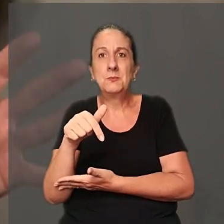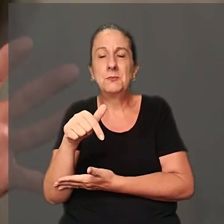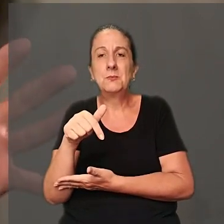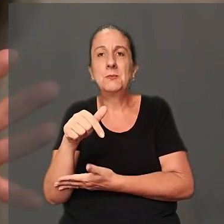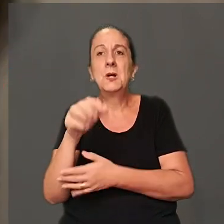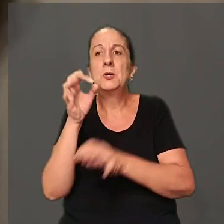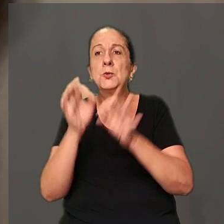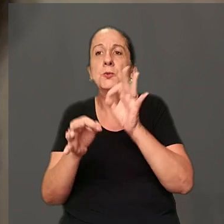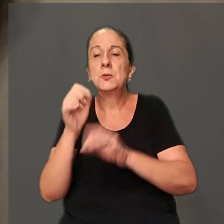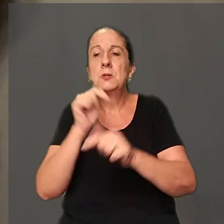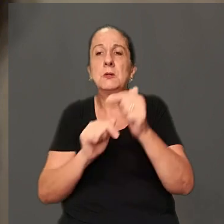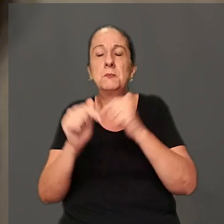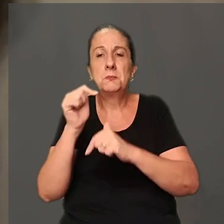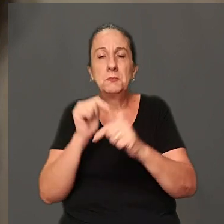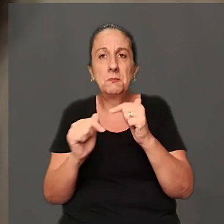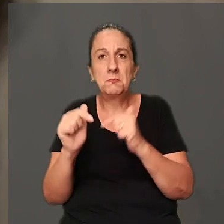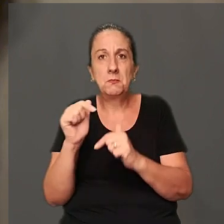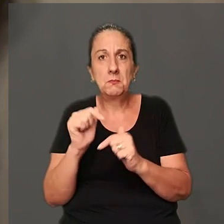Justiça do Trabalho